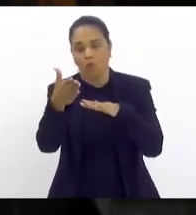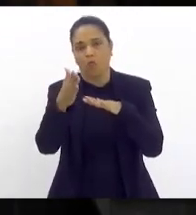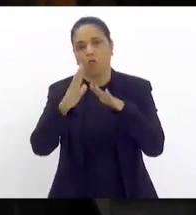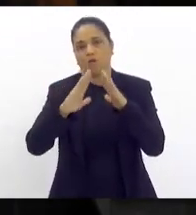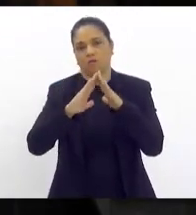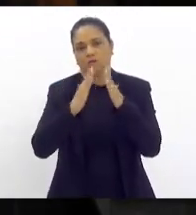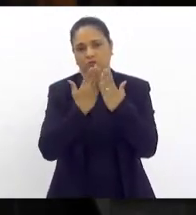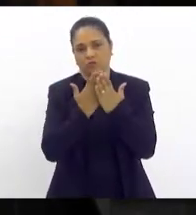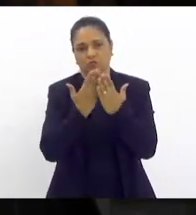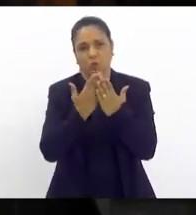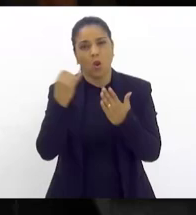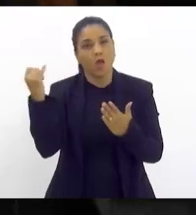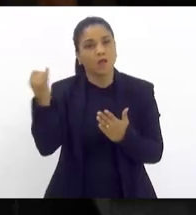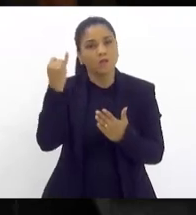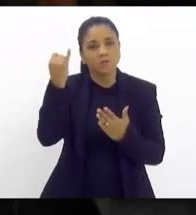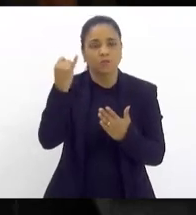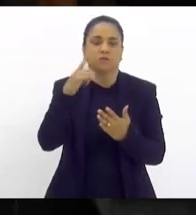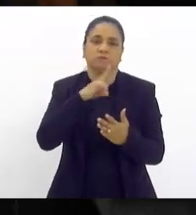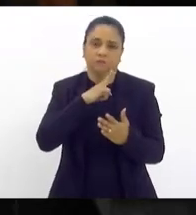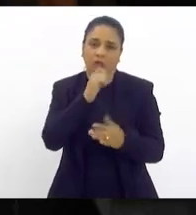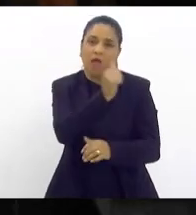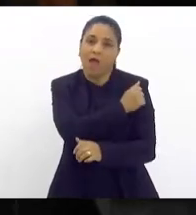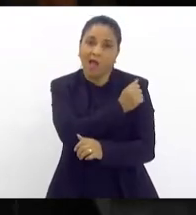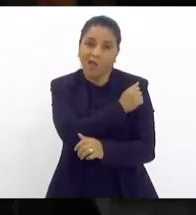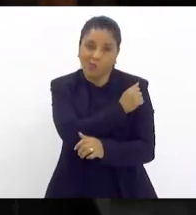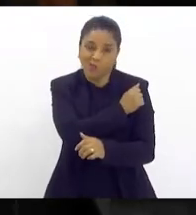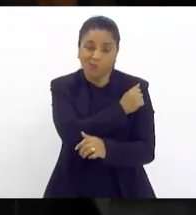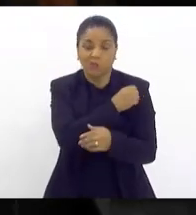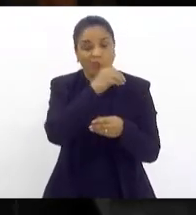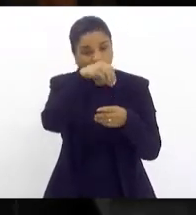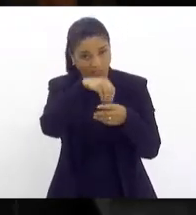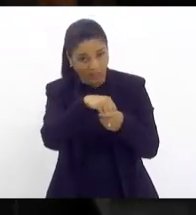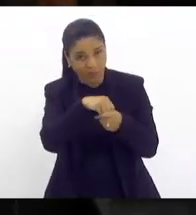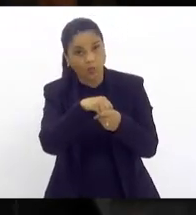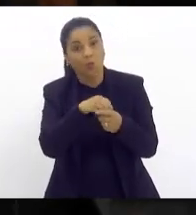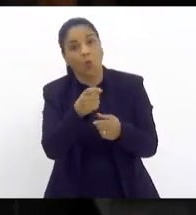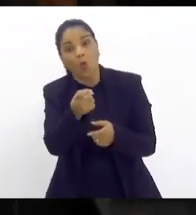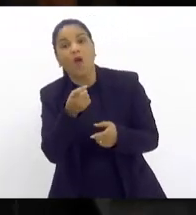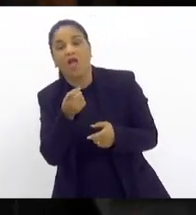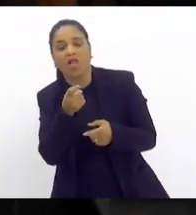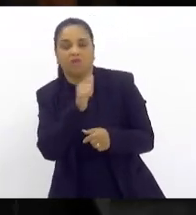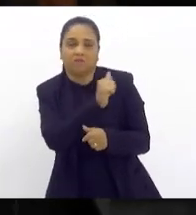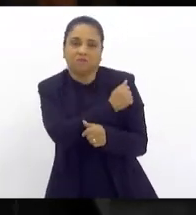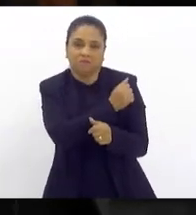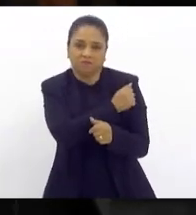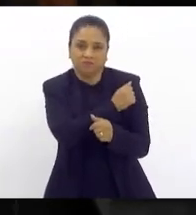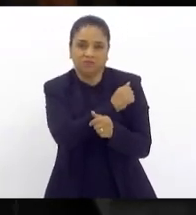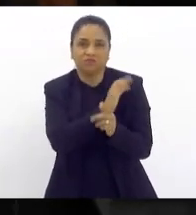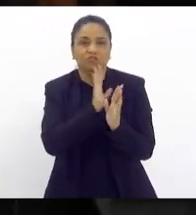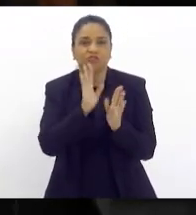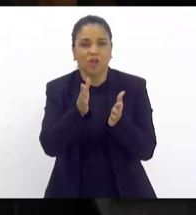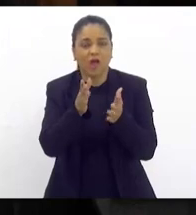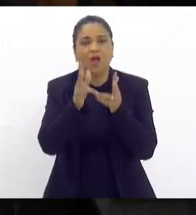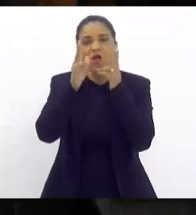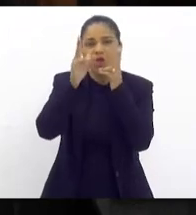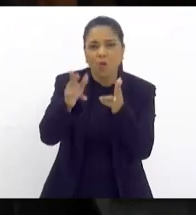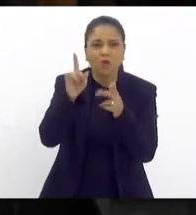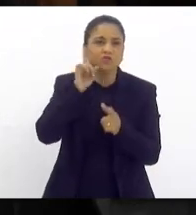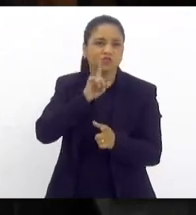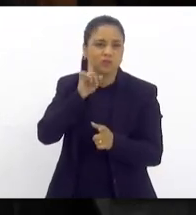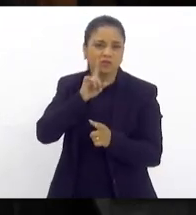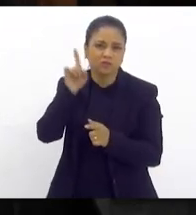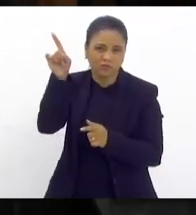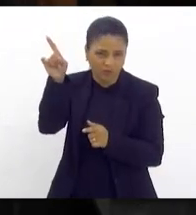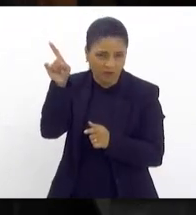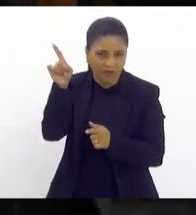estudantes ou ex-es estudantes que provocaram como nos Estados Unidos acontece há muito tempo